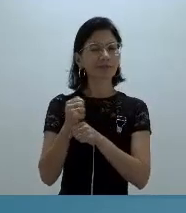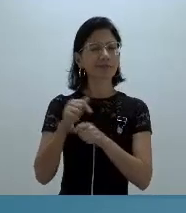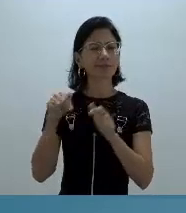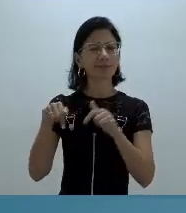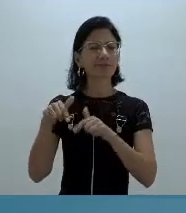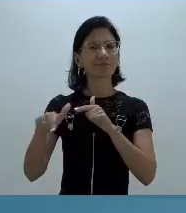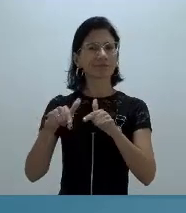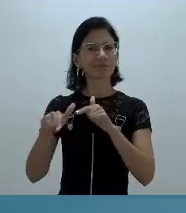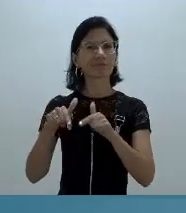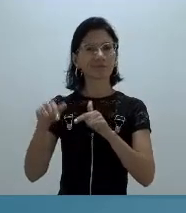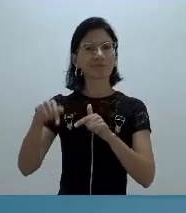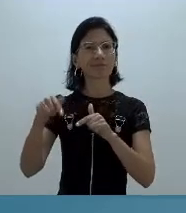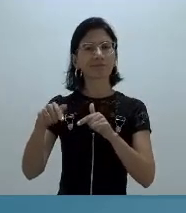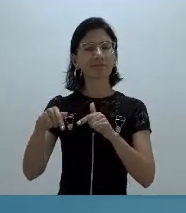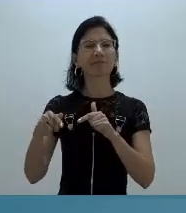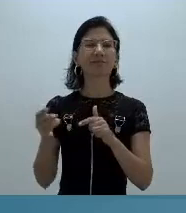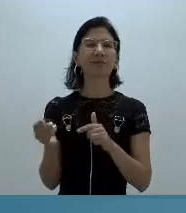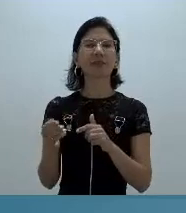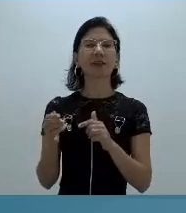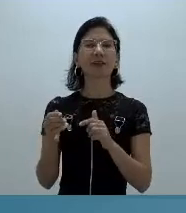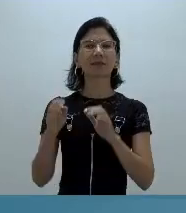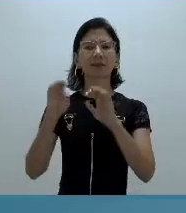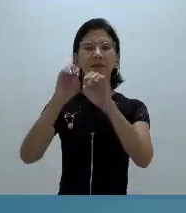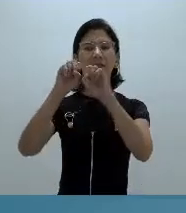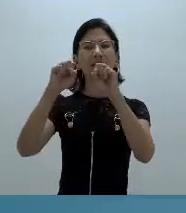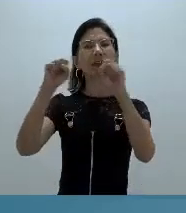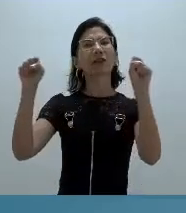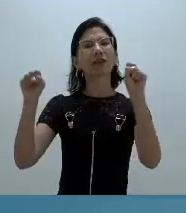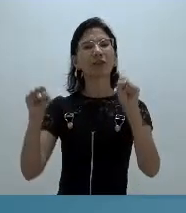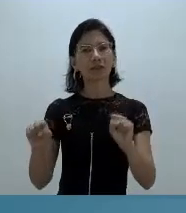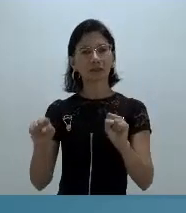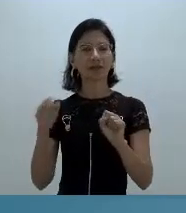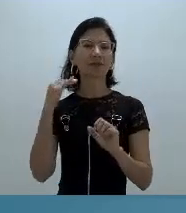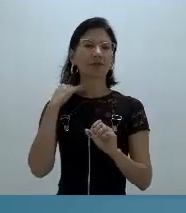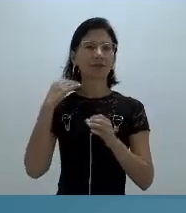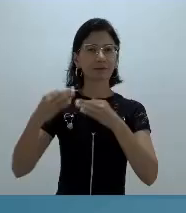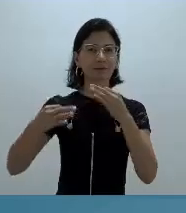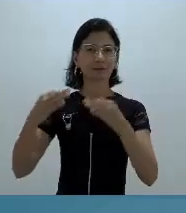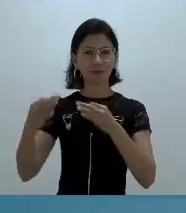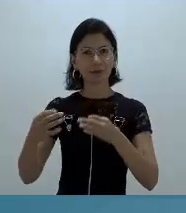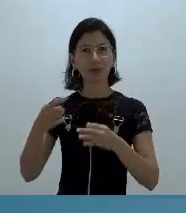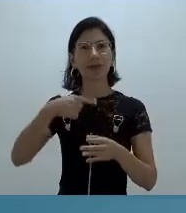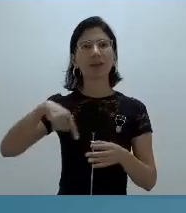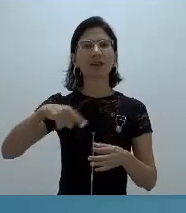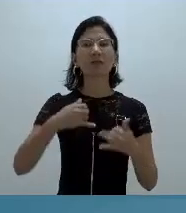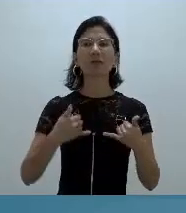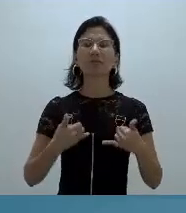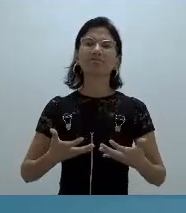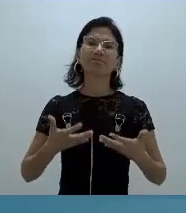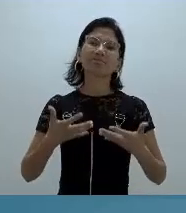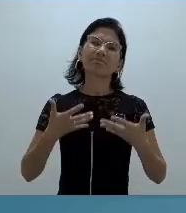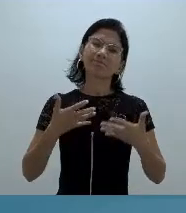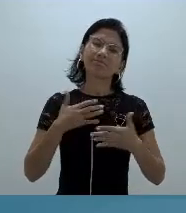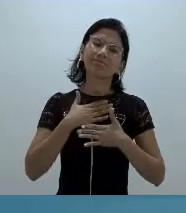Fico muito feliz e honrada de estar fazendo parte desse tribunal que eu tanto